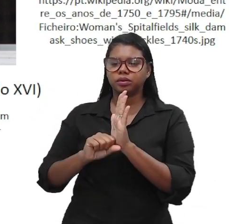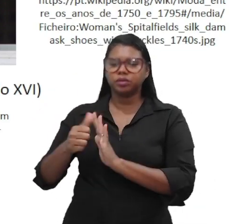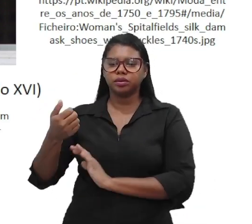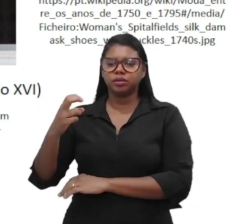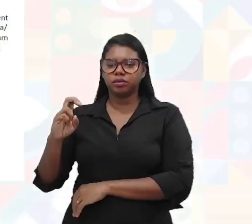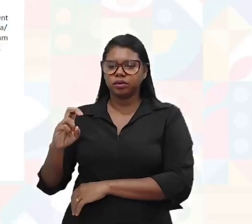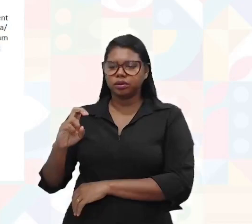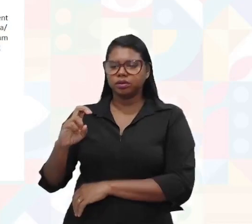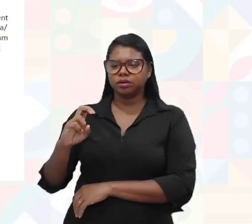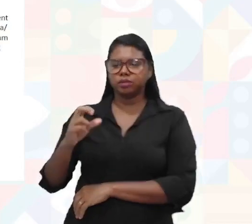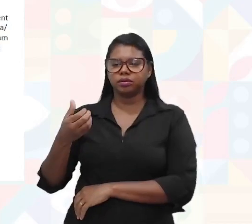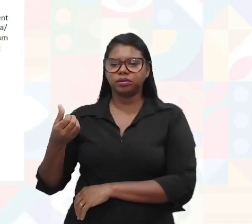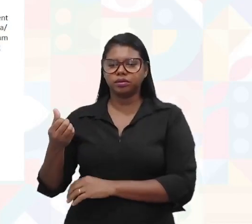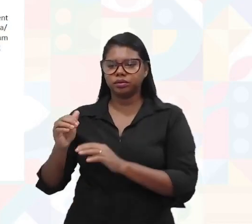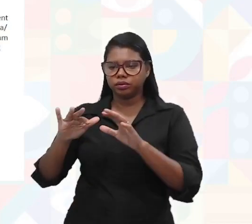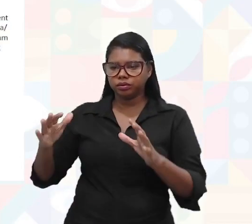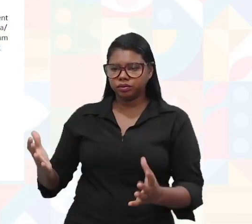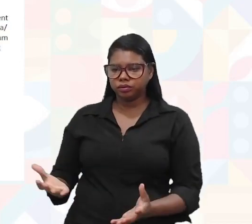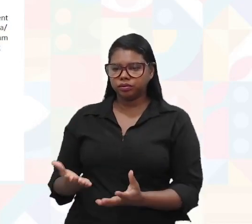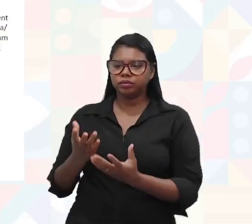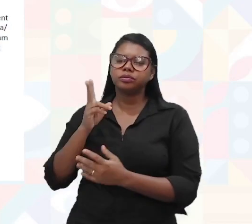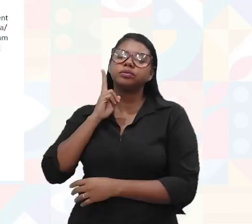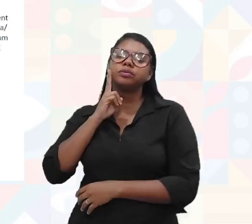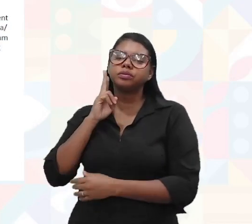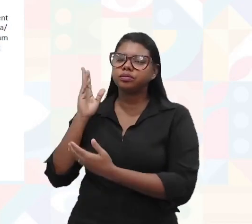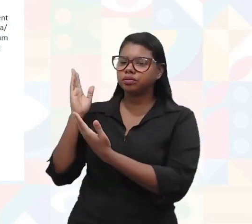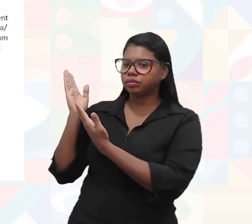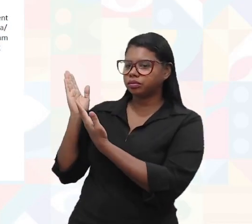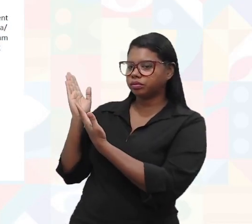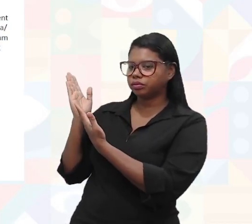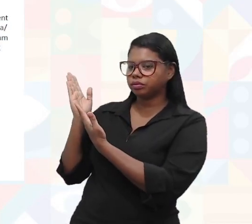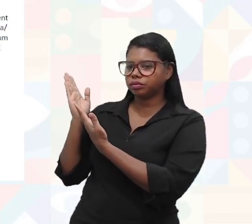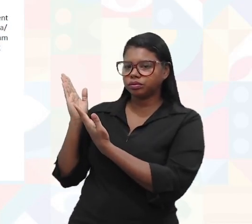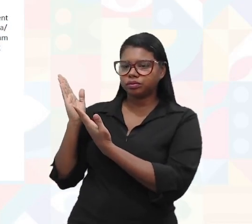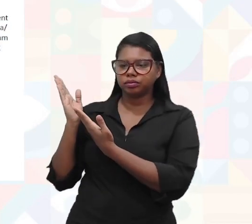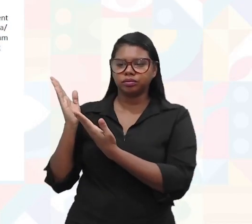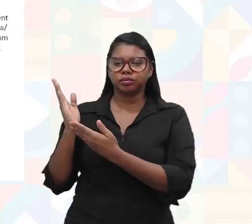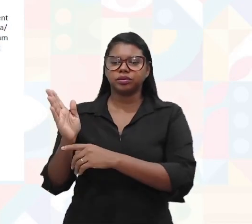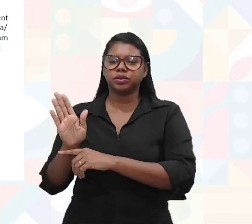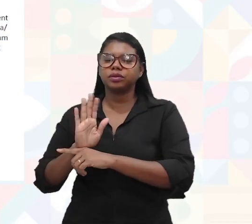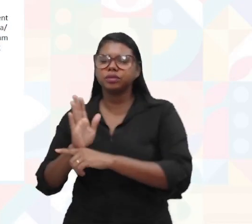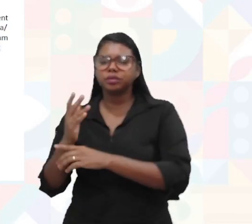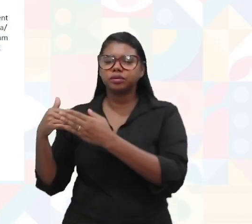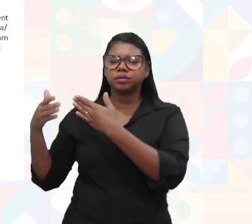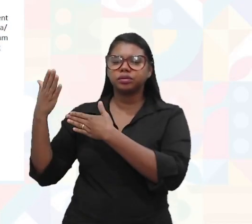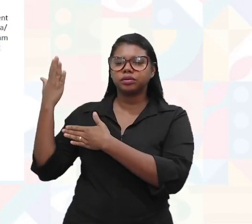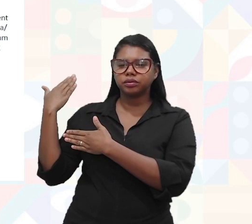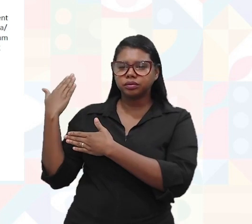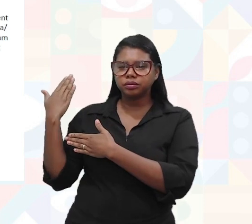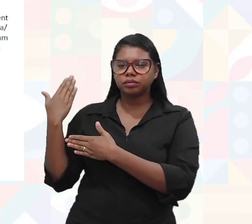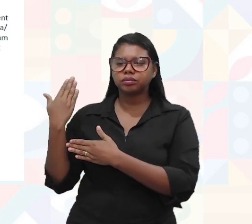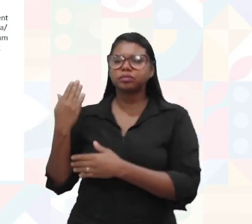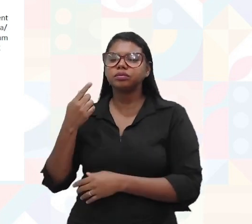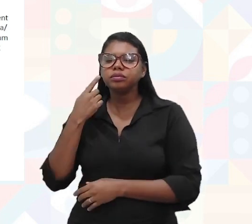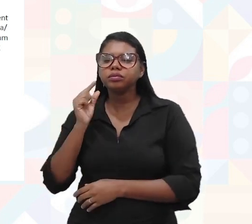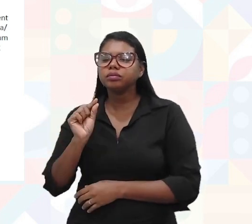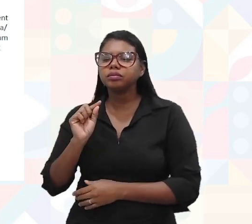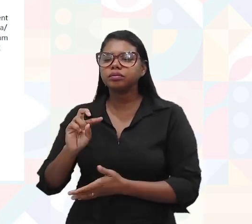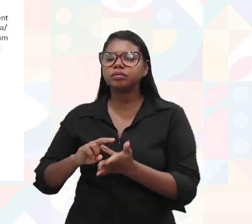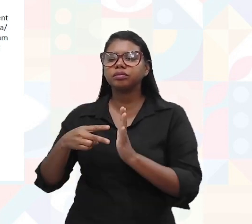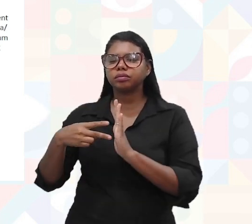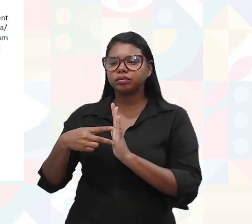XVI, um barril, um tonel de vinho, né? Que a gente vê muito em filmes de época, né? Uma faiança portuguesa. O que é uma faiança? É